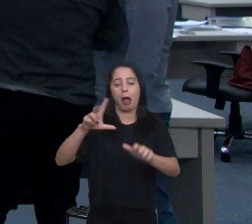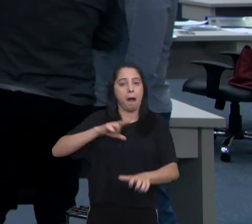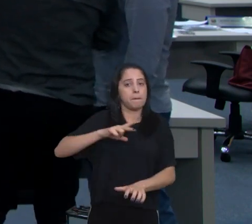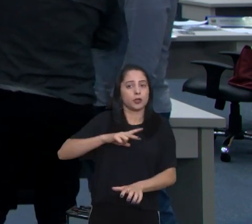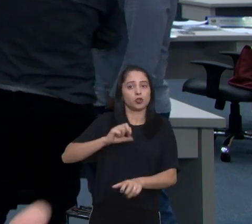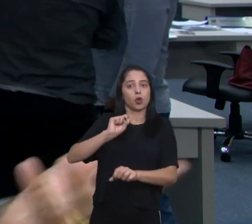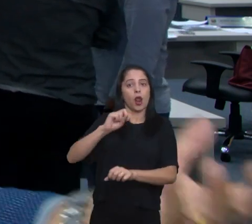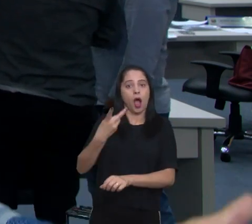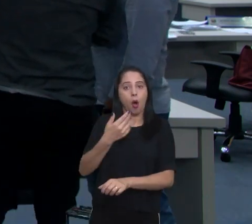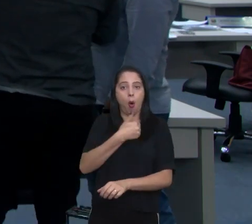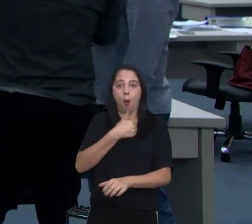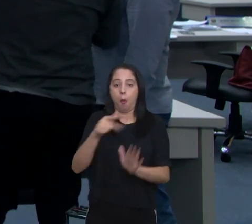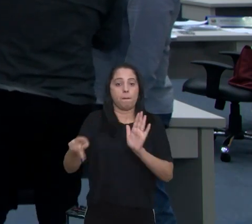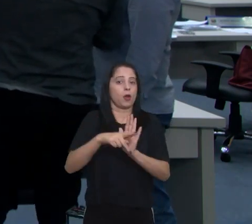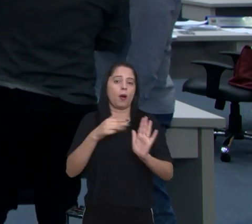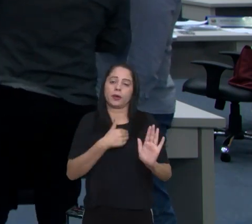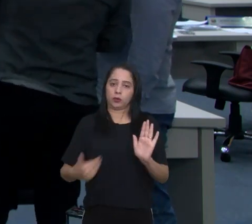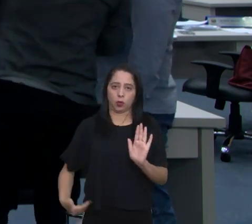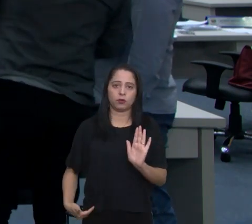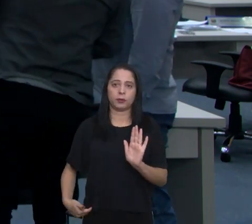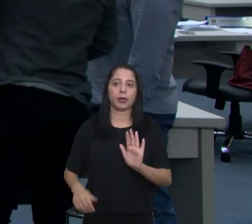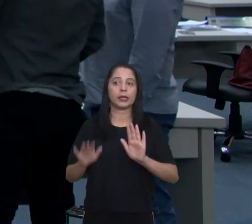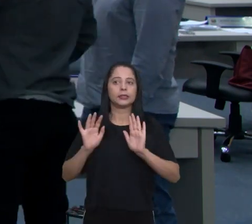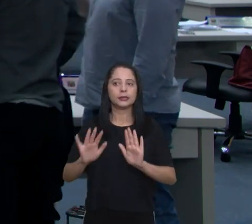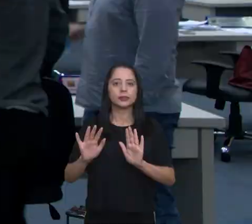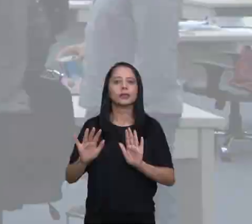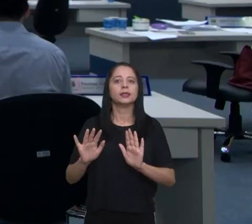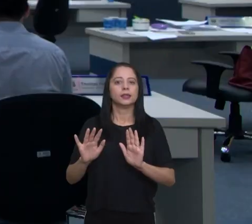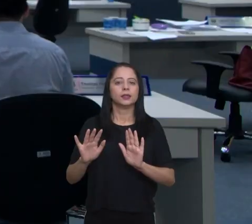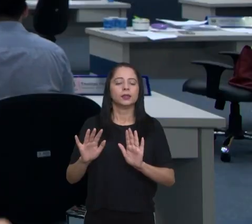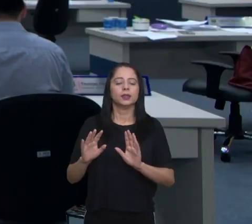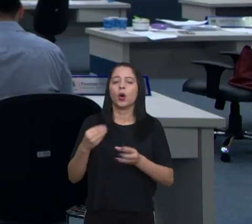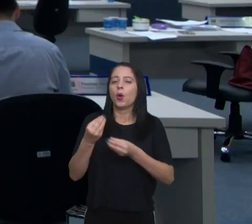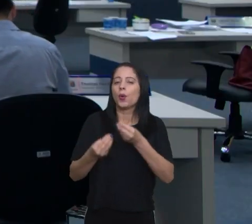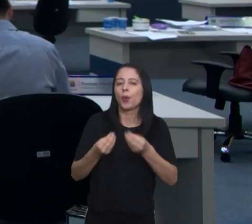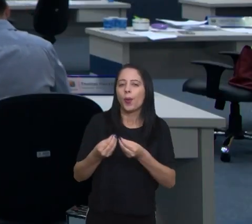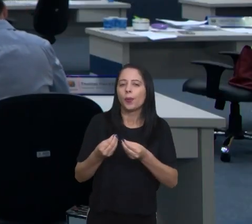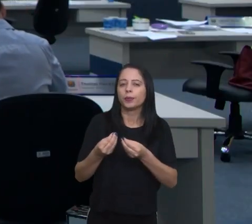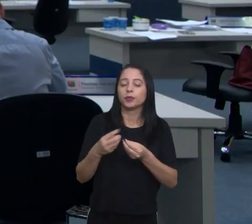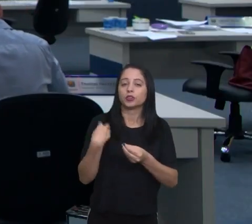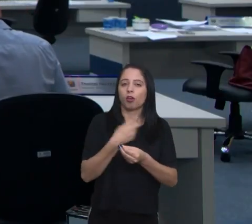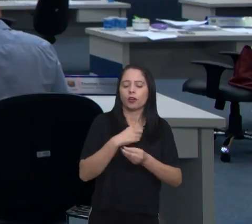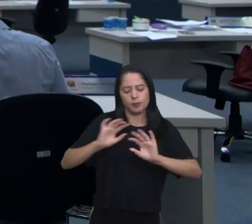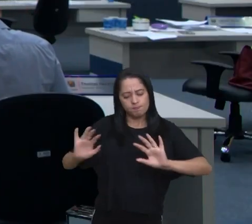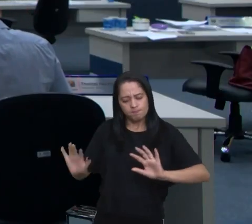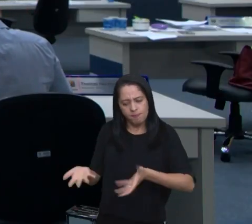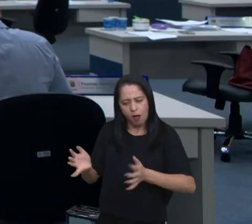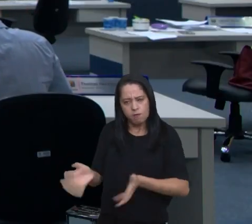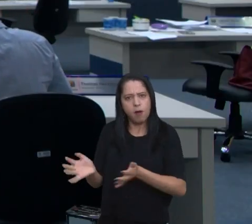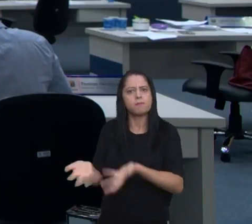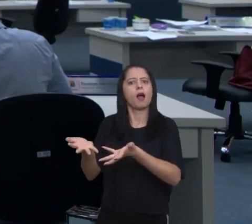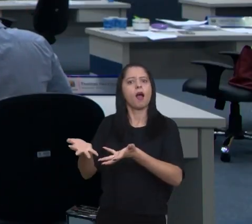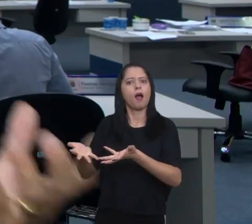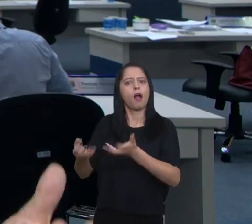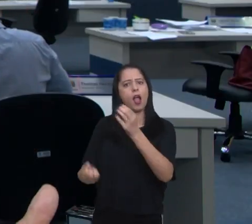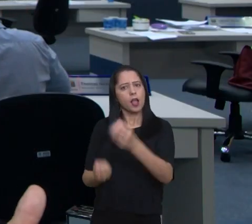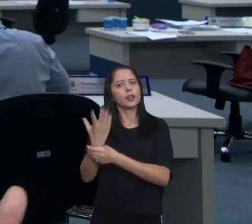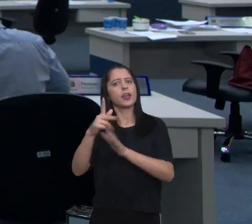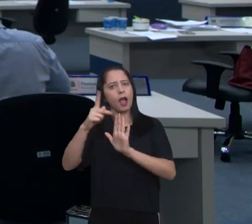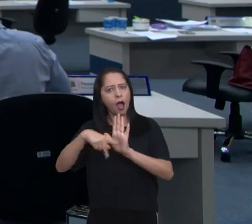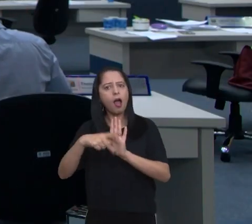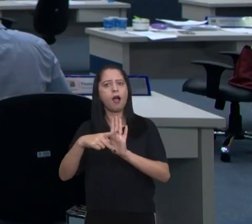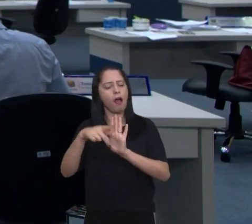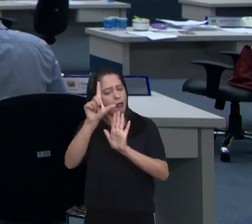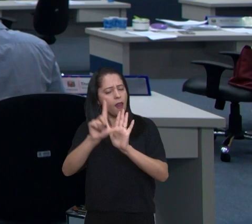realmente políticas públicas direcionadas a esse grupo. Então, o que nós podemos fazer é fomentar, criar